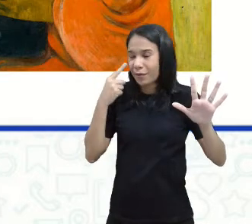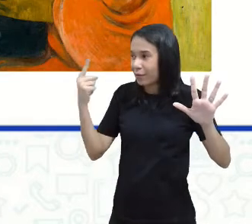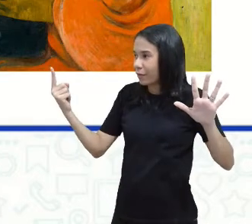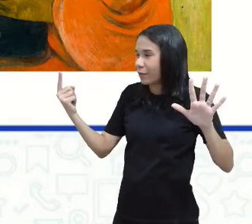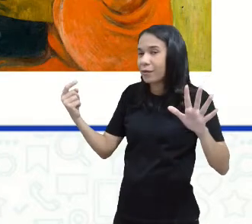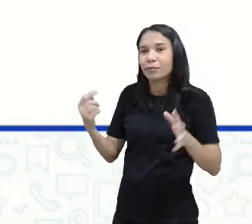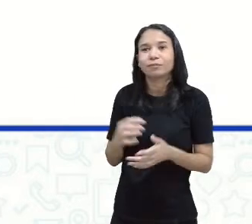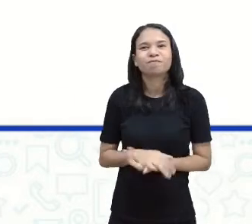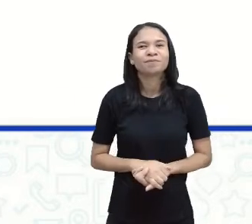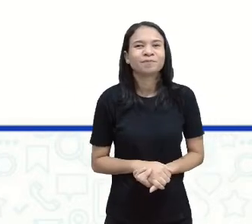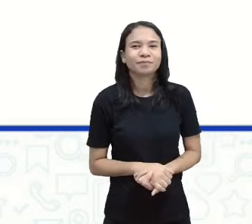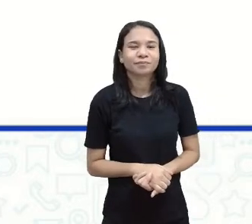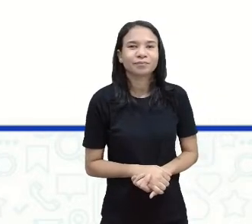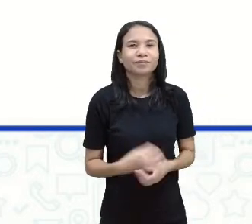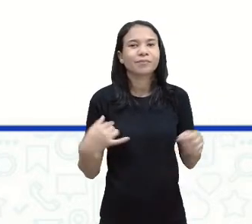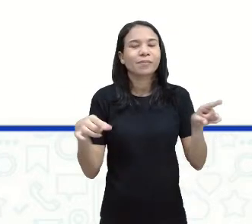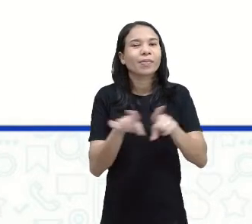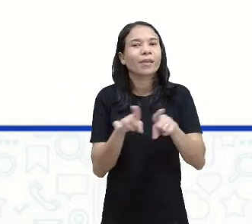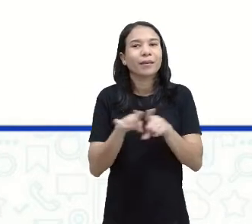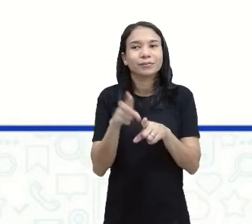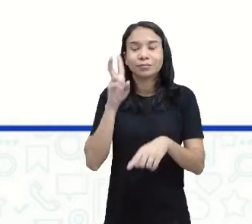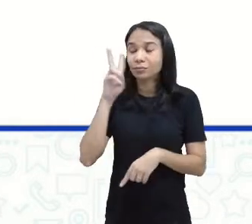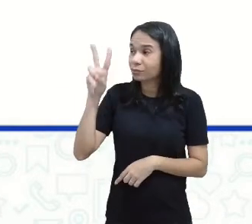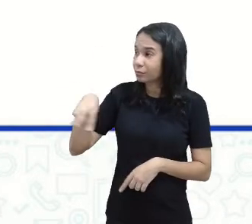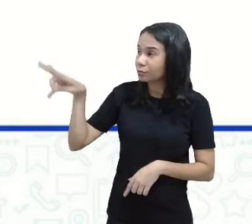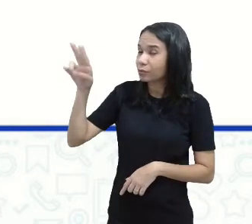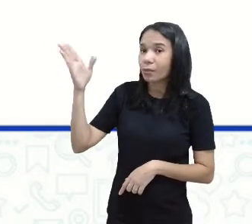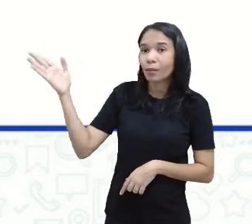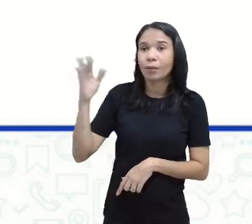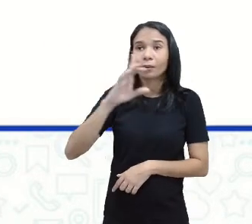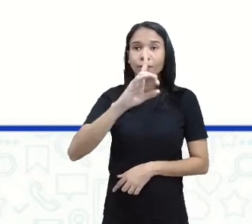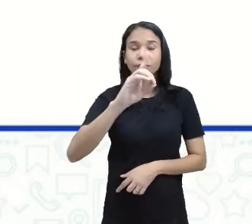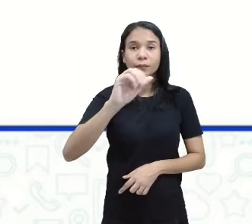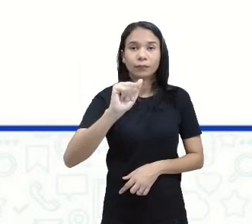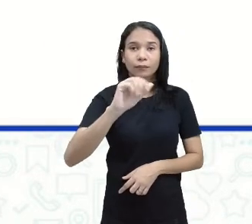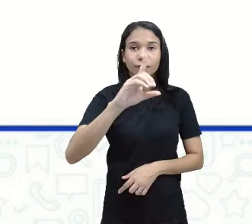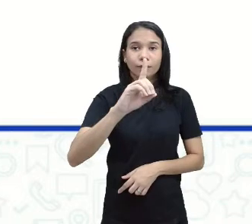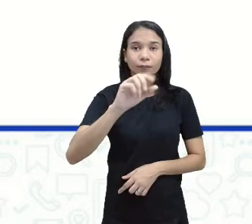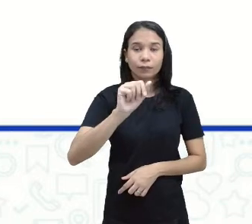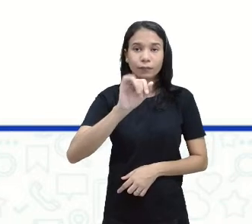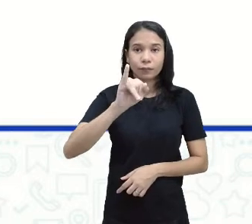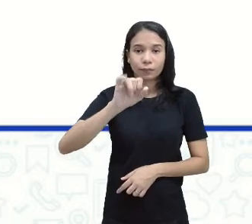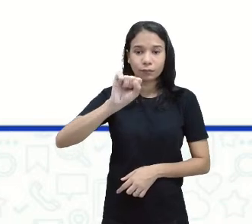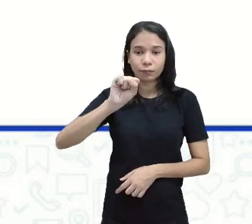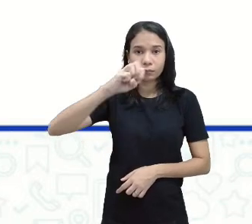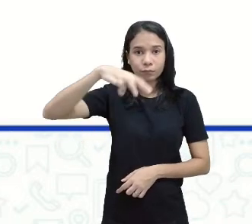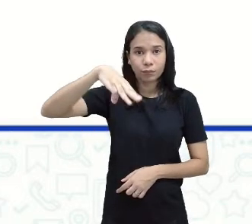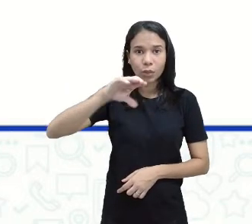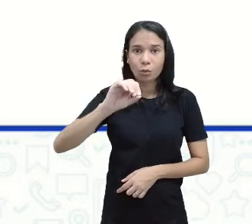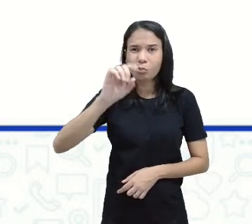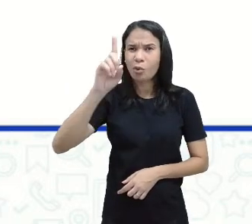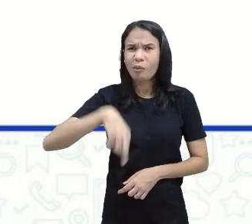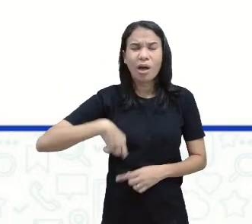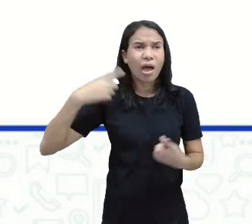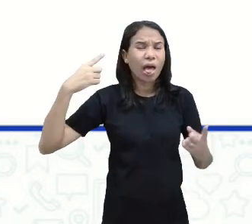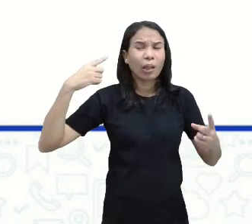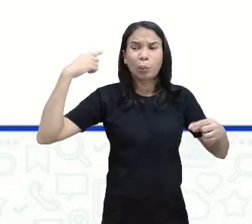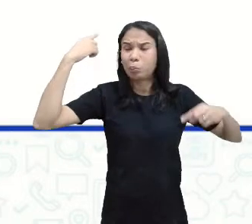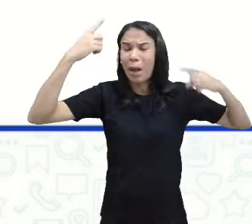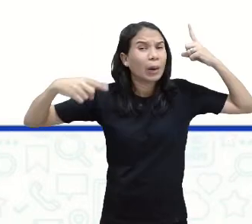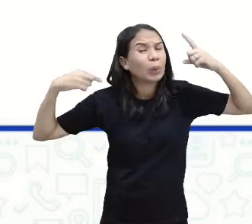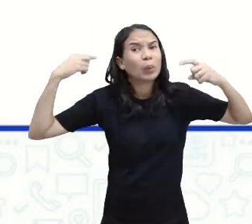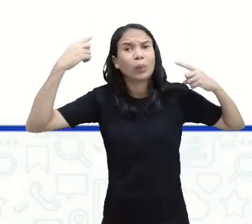o fauvismo. Aqui vocês estão vendo o dadaísmo, né? O dadaísmo é uma coisa maluca,